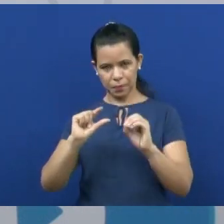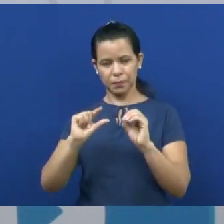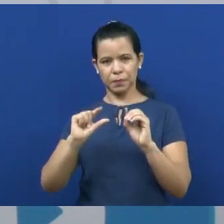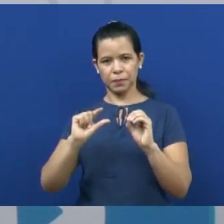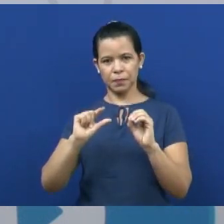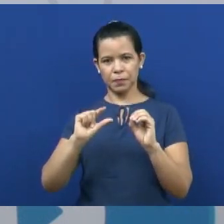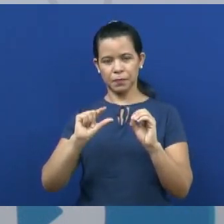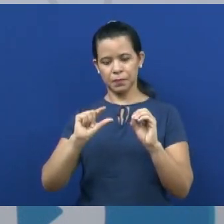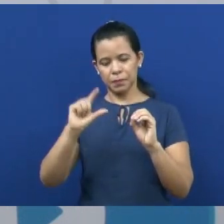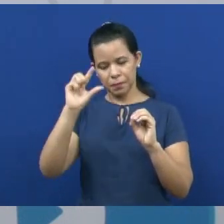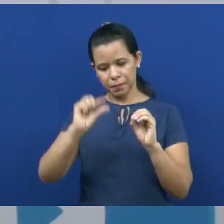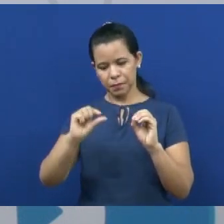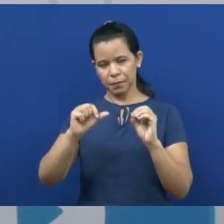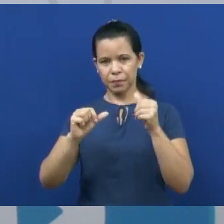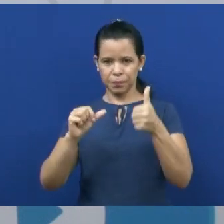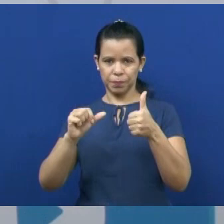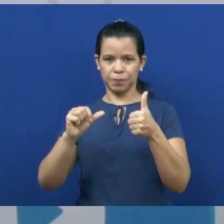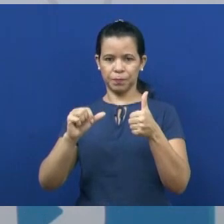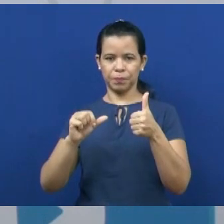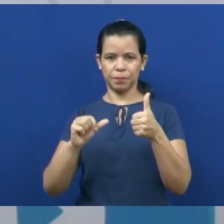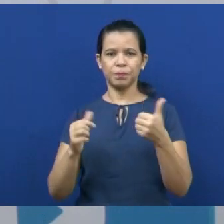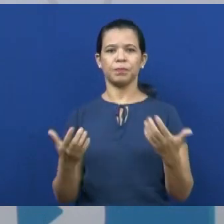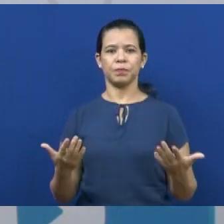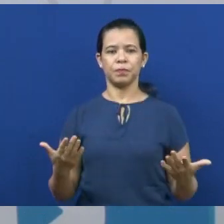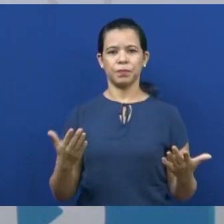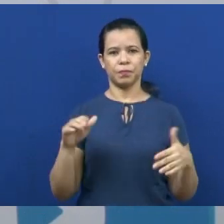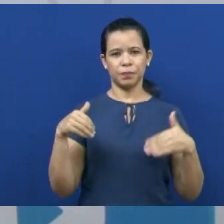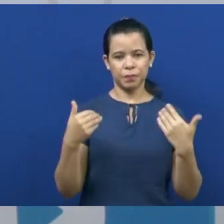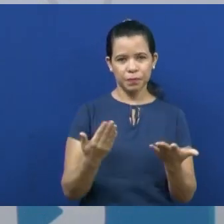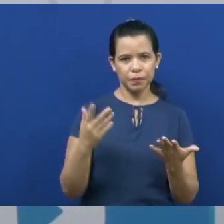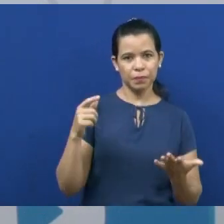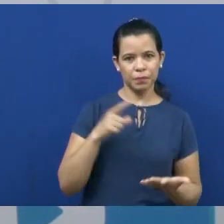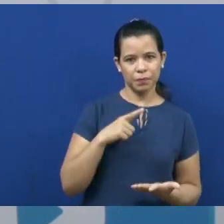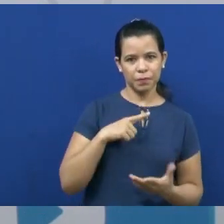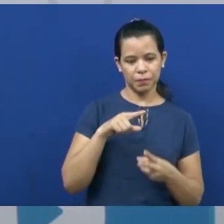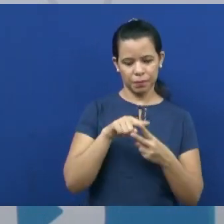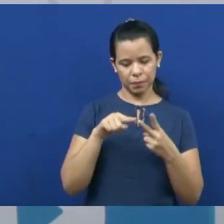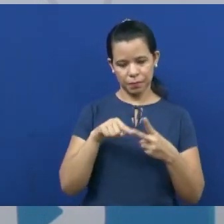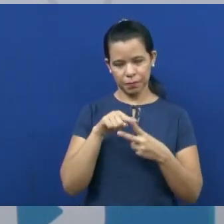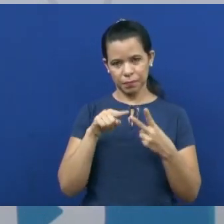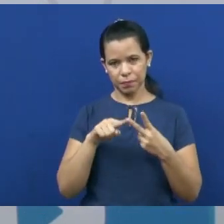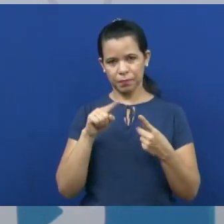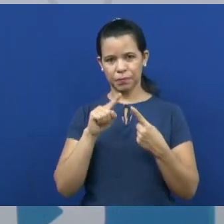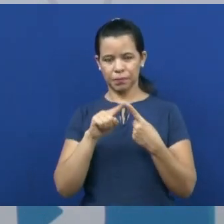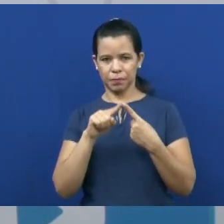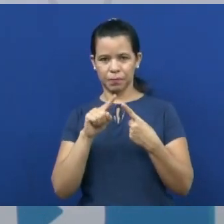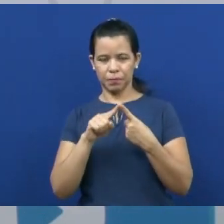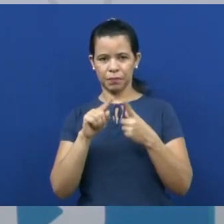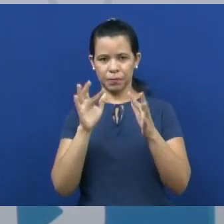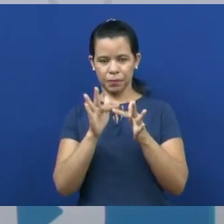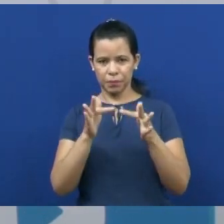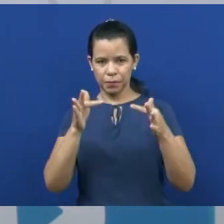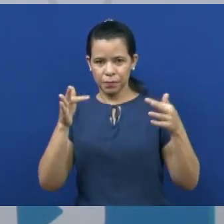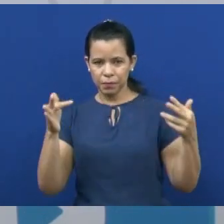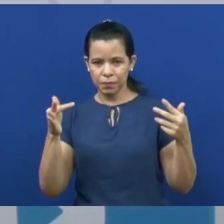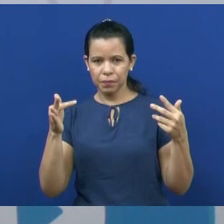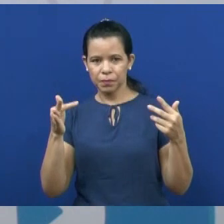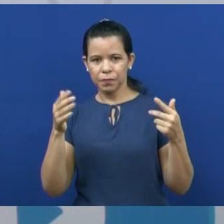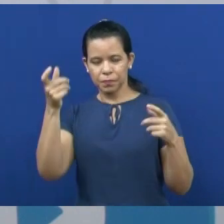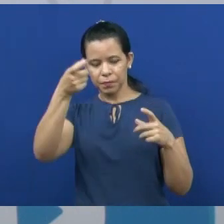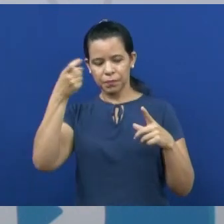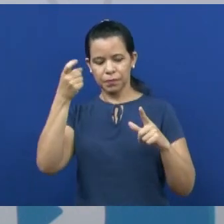e menor que 1. E aí nós teremos 2 casos. A minha função exponencial será crescente